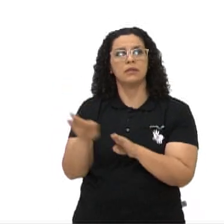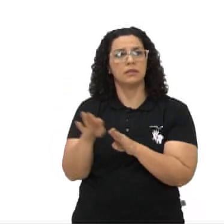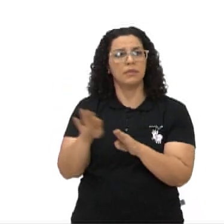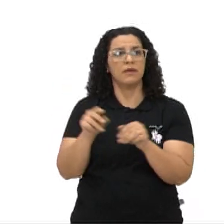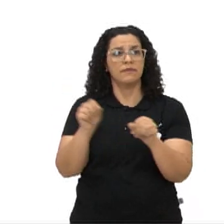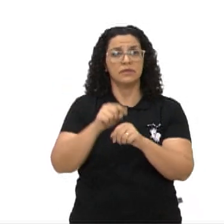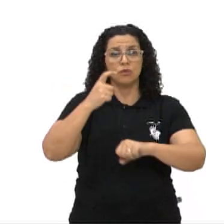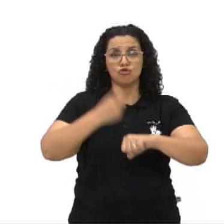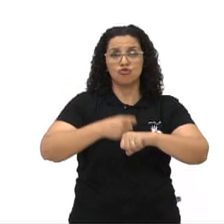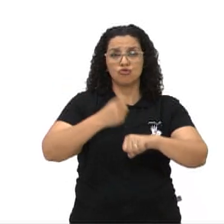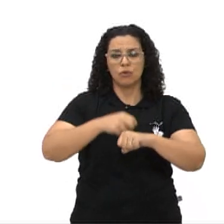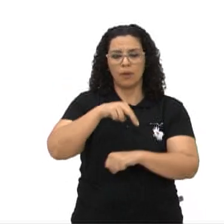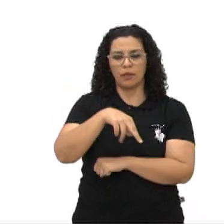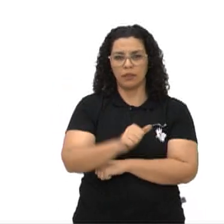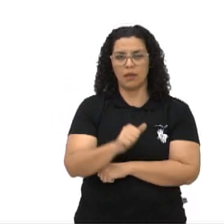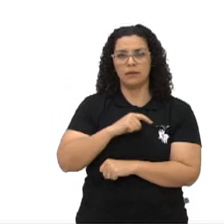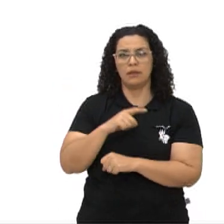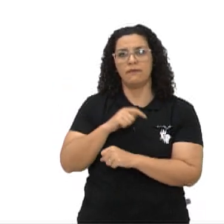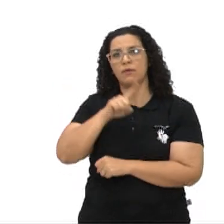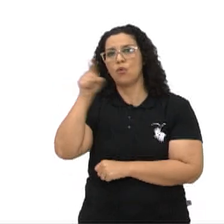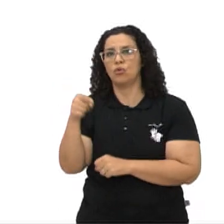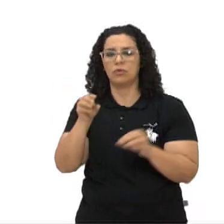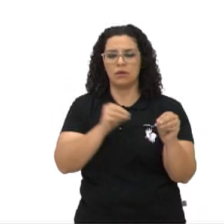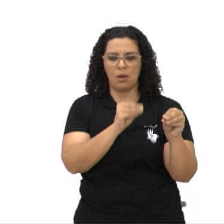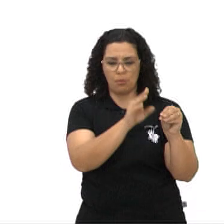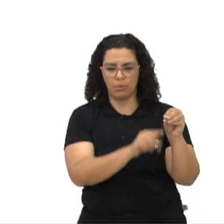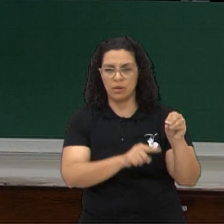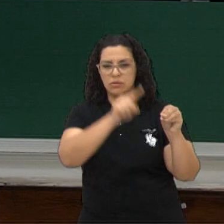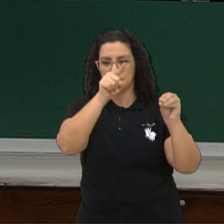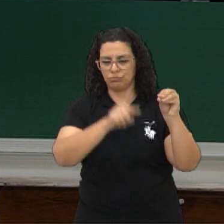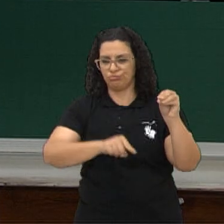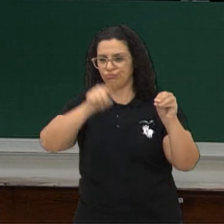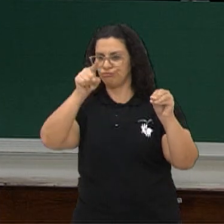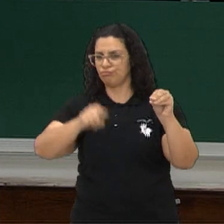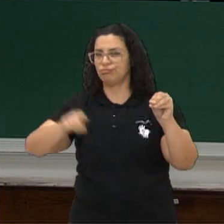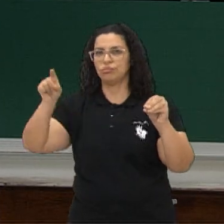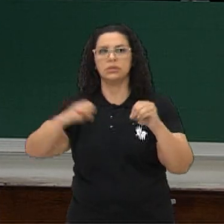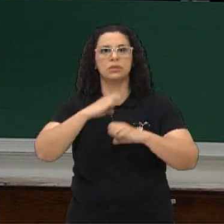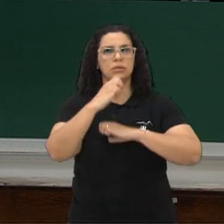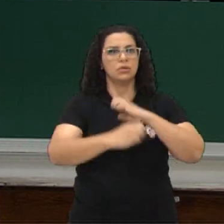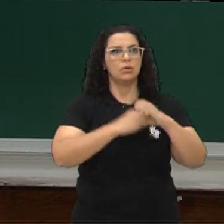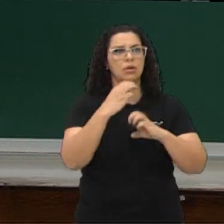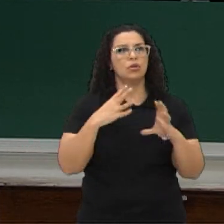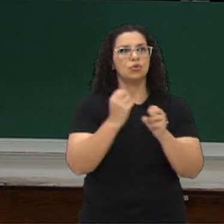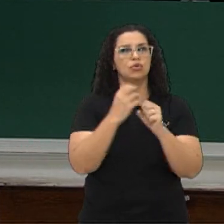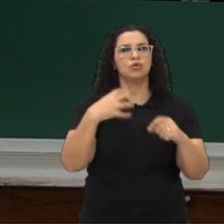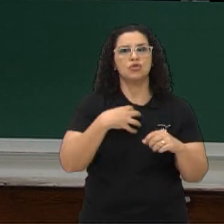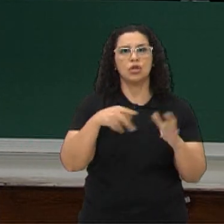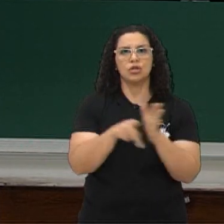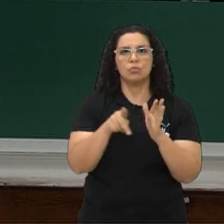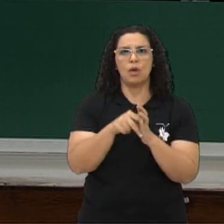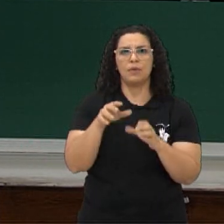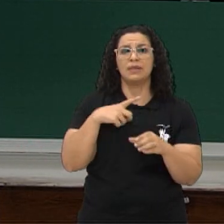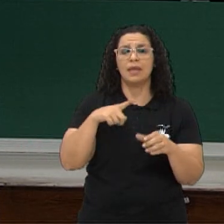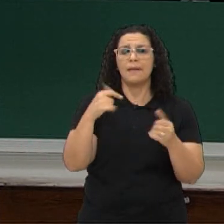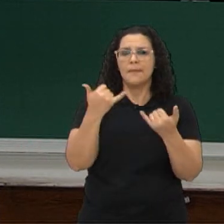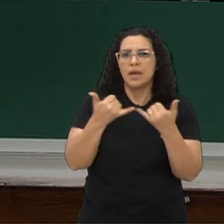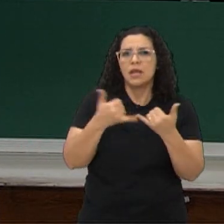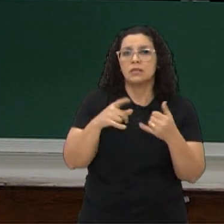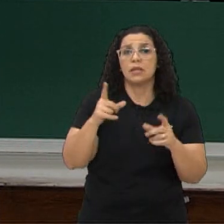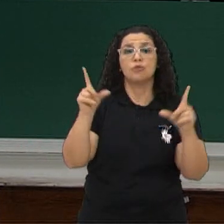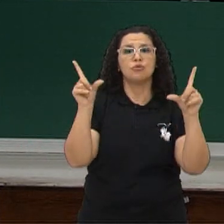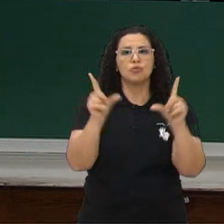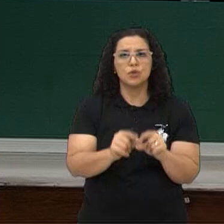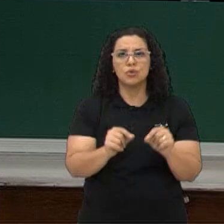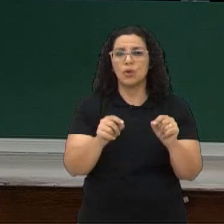depois, então, do sódio sólido que vai ficar aqui do outro lado. Então, a gente tem os eletrodos e os polos e um aparato todo fechado para ter a